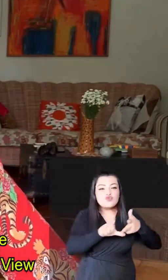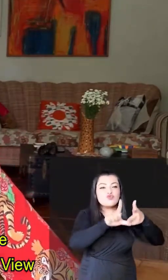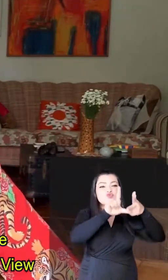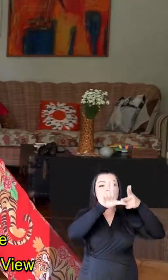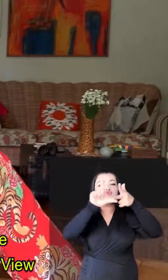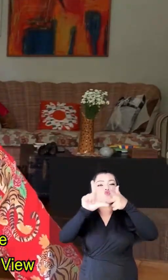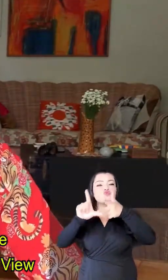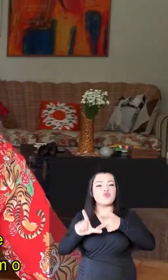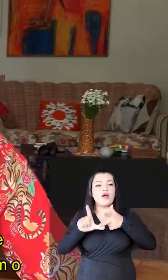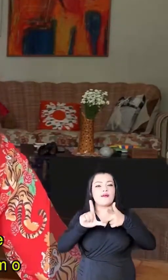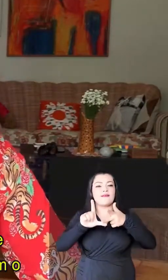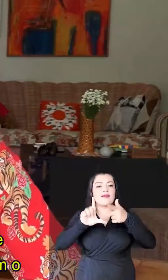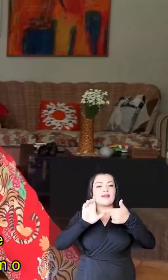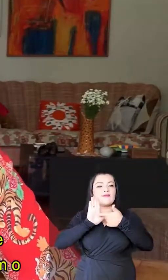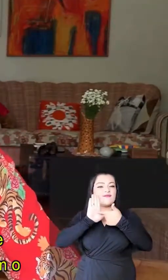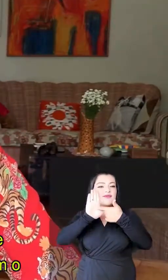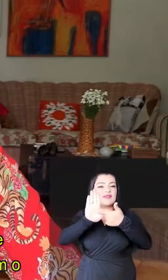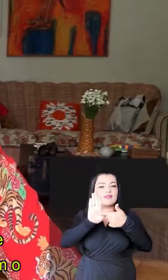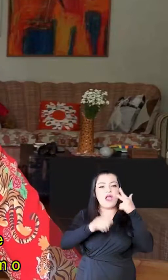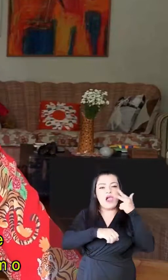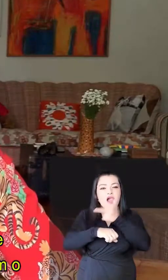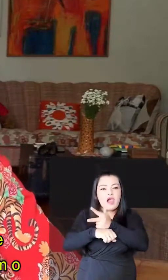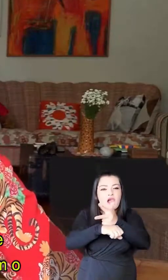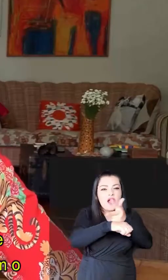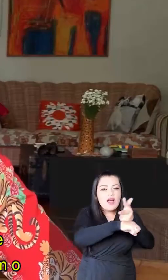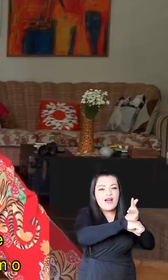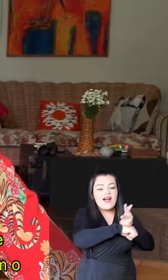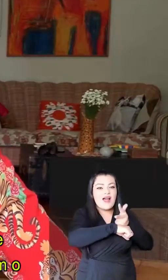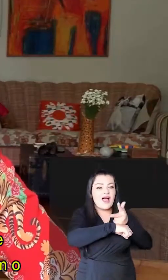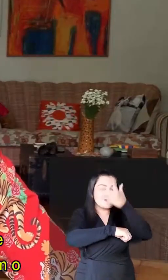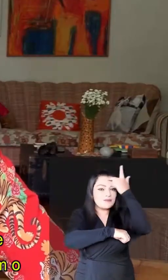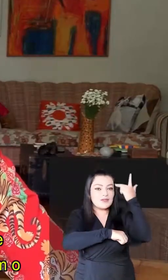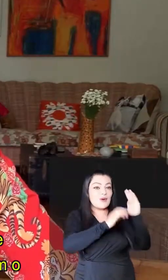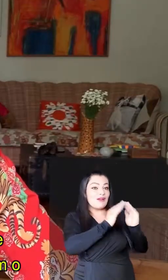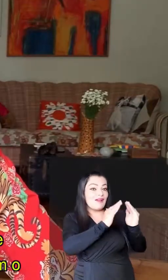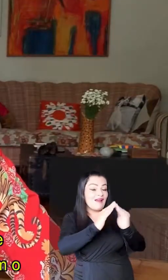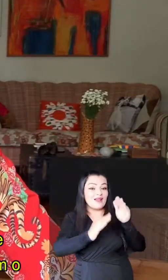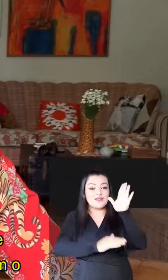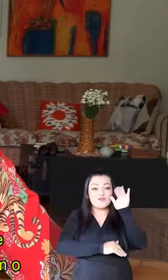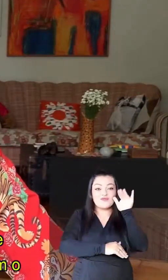no Google Street View, para o nosso público poder matar a saudade visitando o museu um pouquinho.